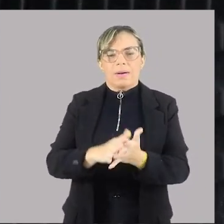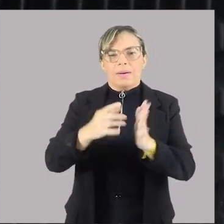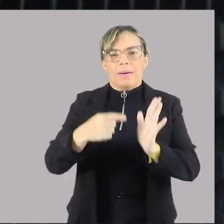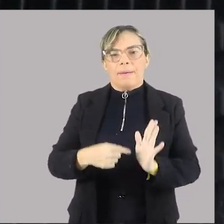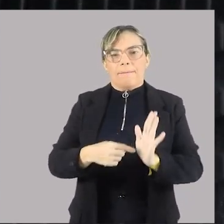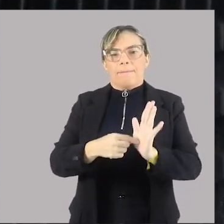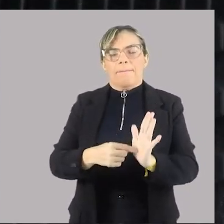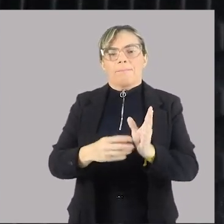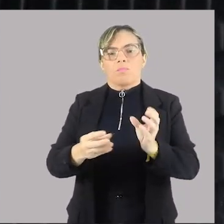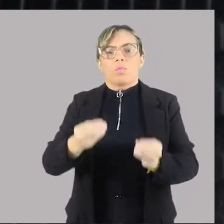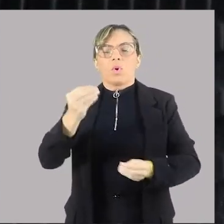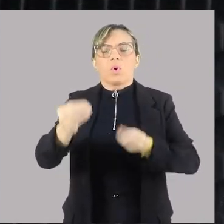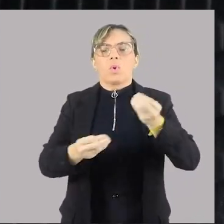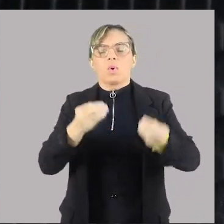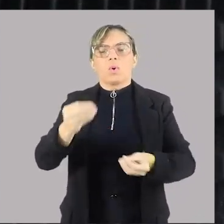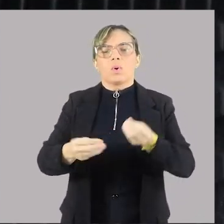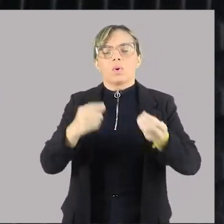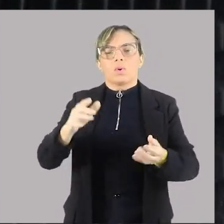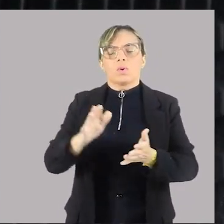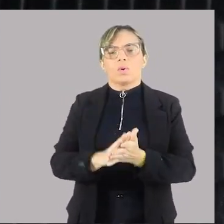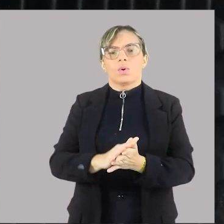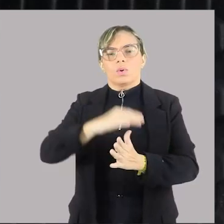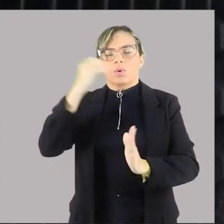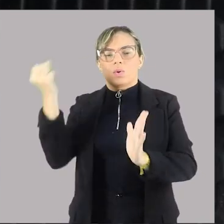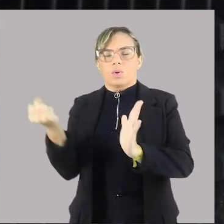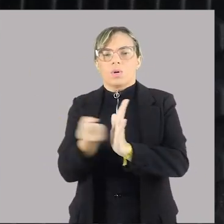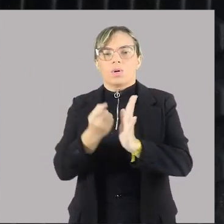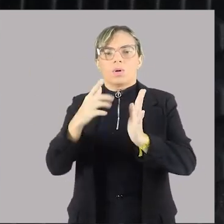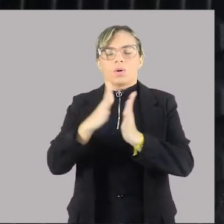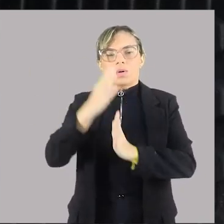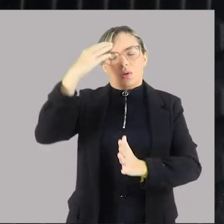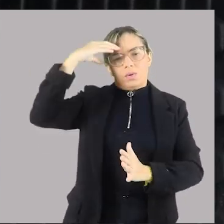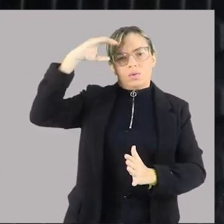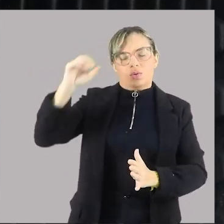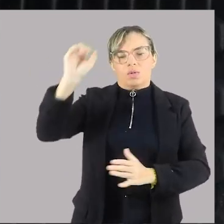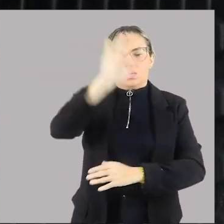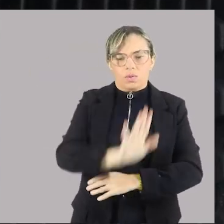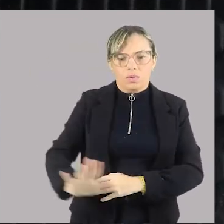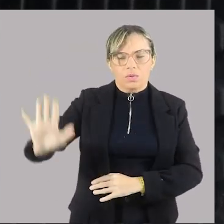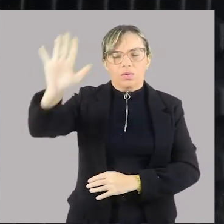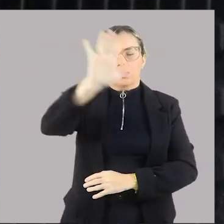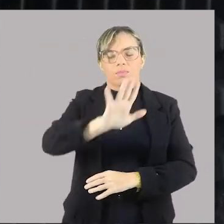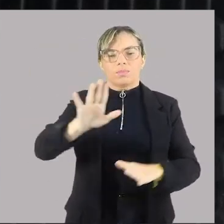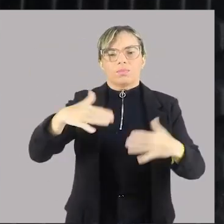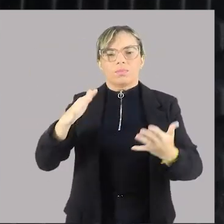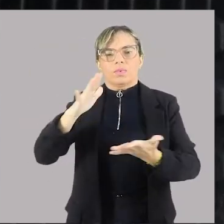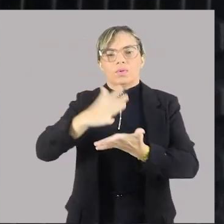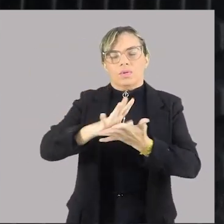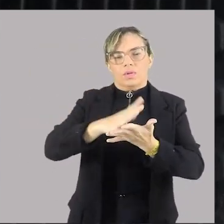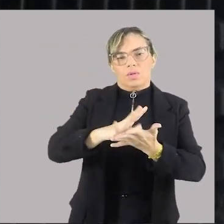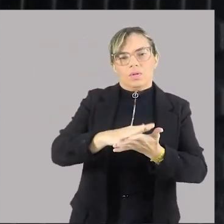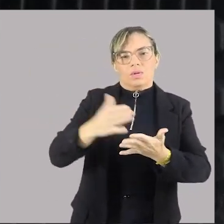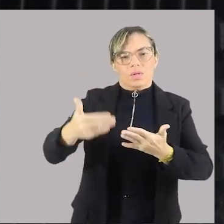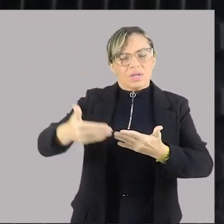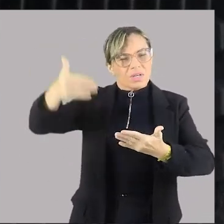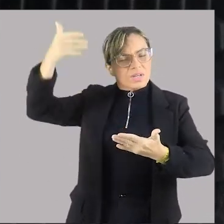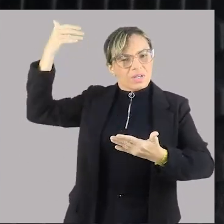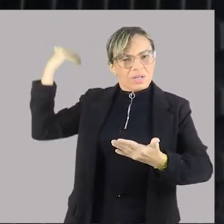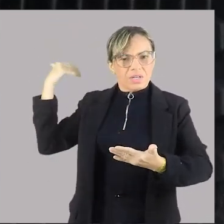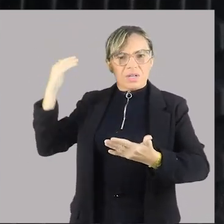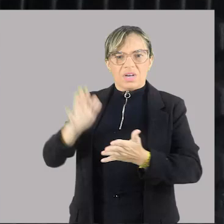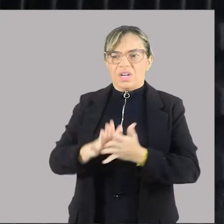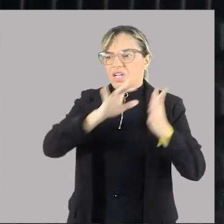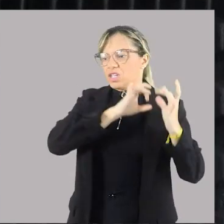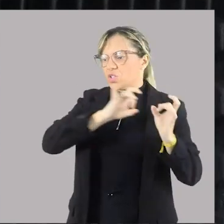como o quê? Como um patrimônio cultural nacional. O samba, que até pouco tempo atrás era